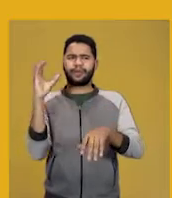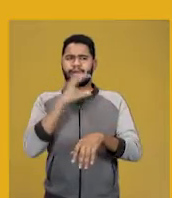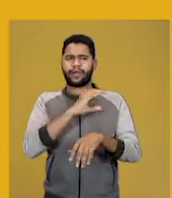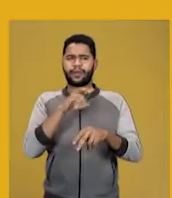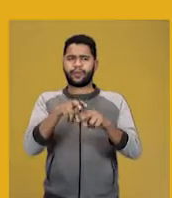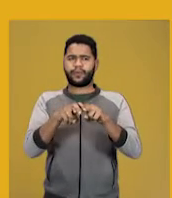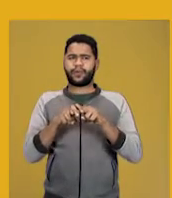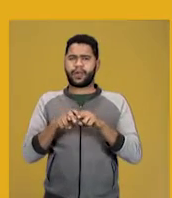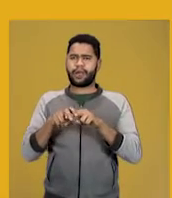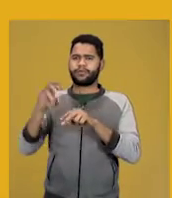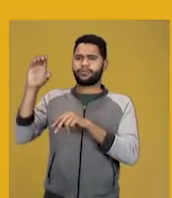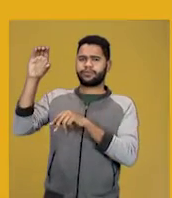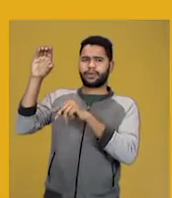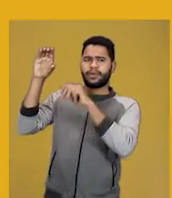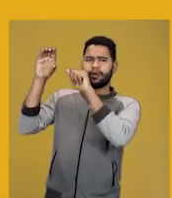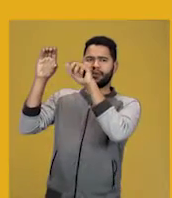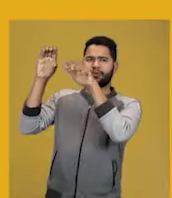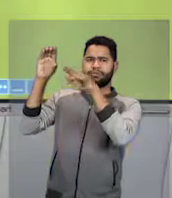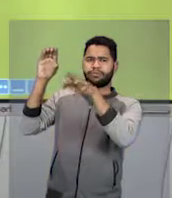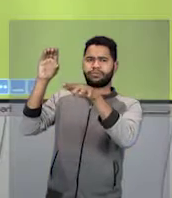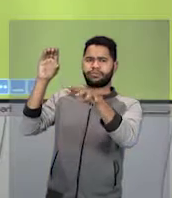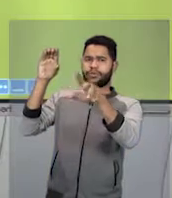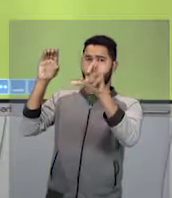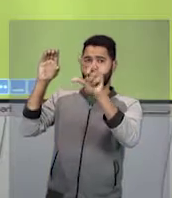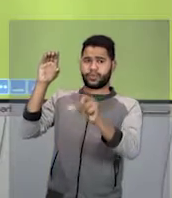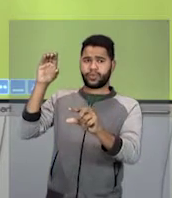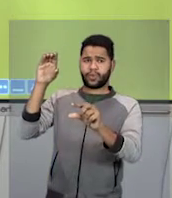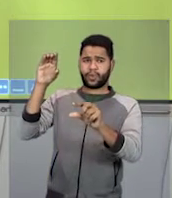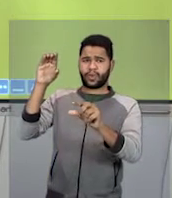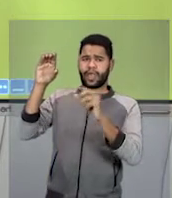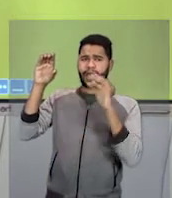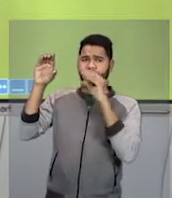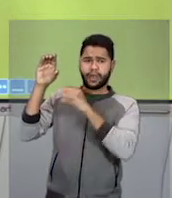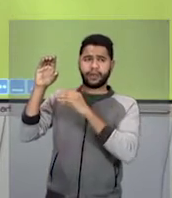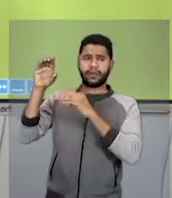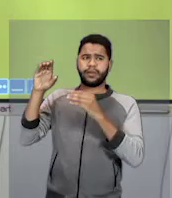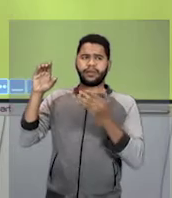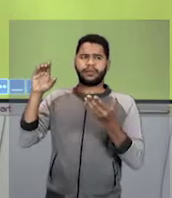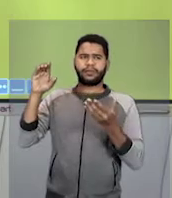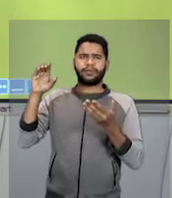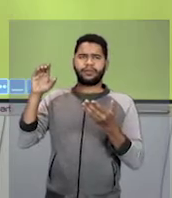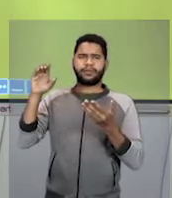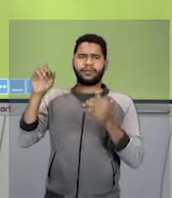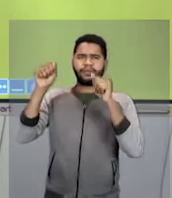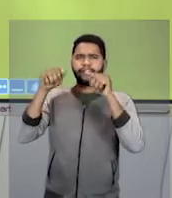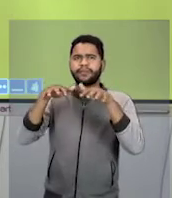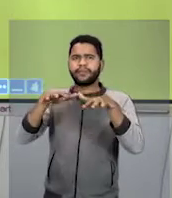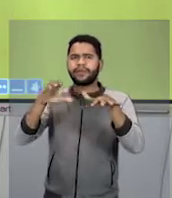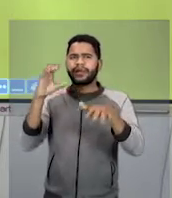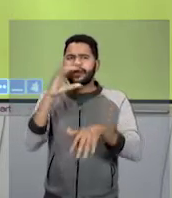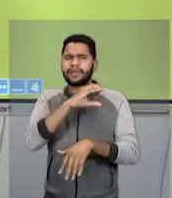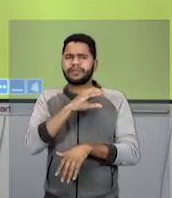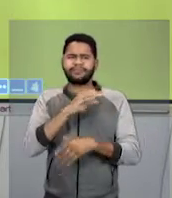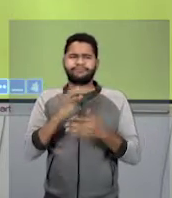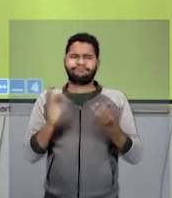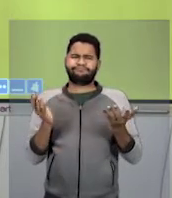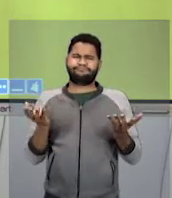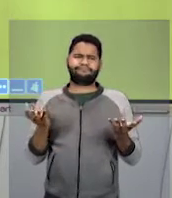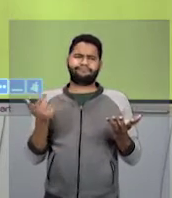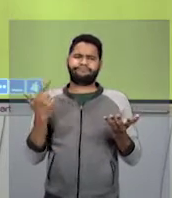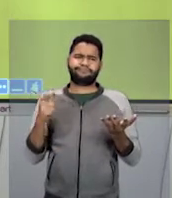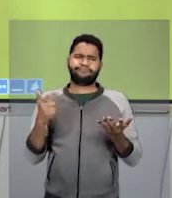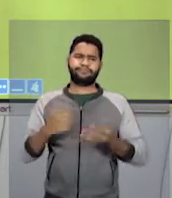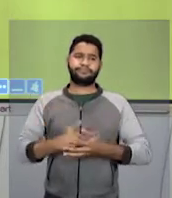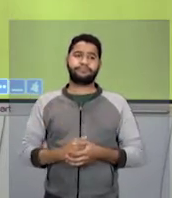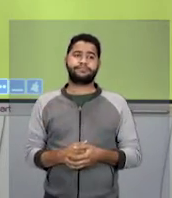do aparelho para dentro do cômodo? O aparelho é um ar-condicionado, ele não faz emissão de ar quente, certo?